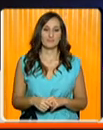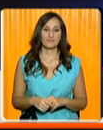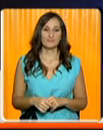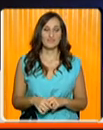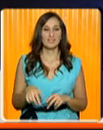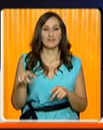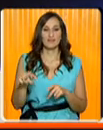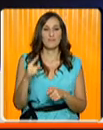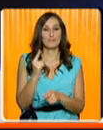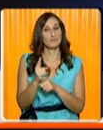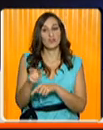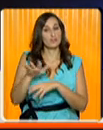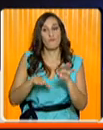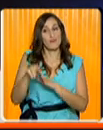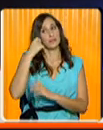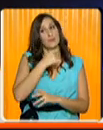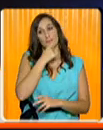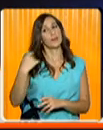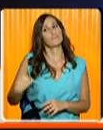Nem isso vocês andam a fazer.